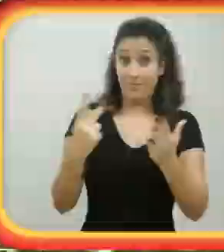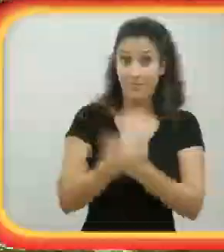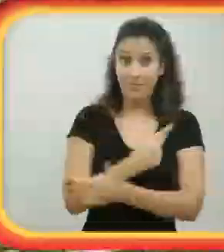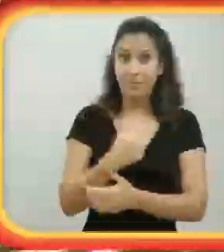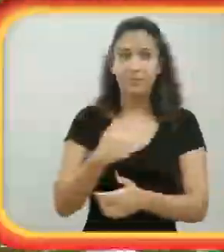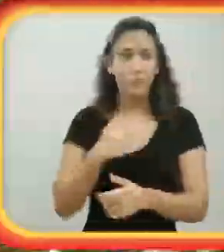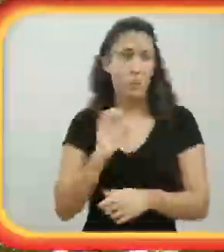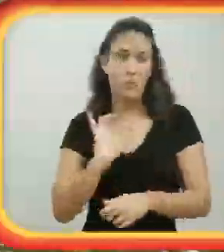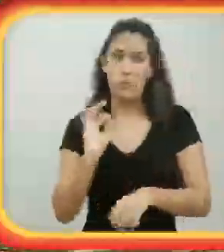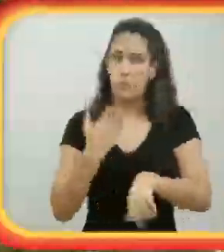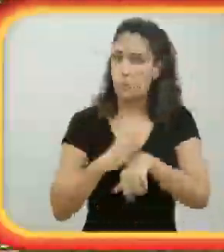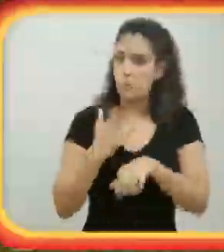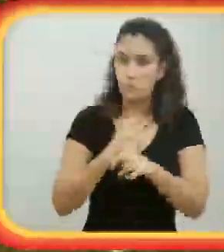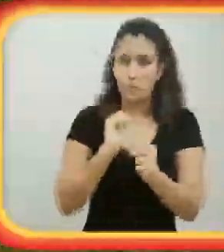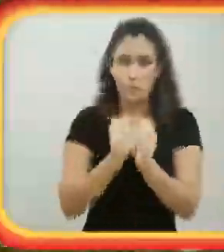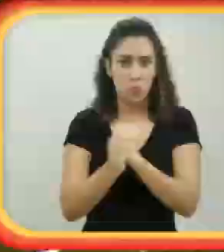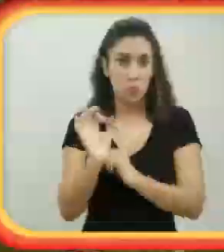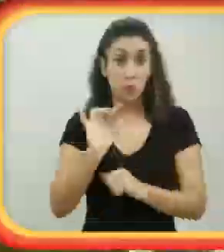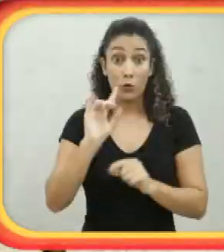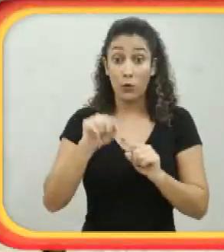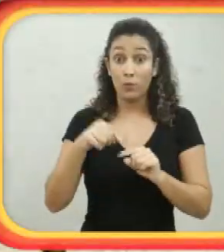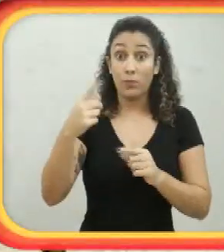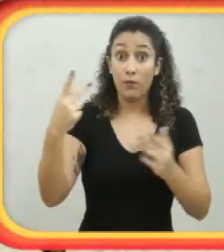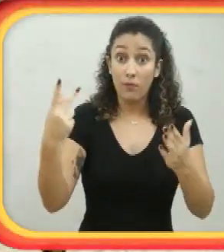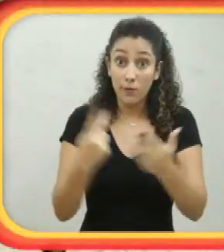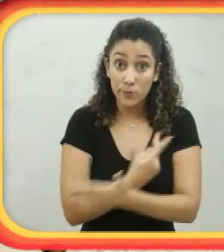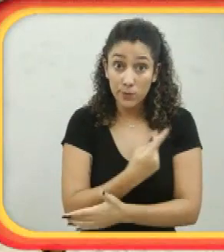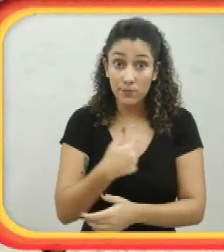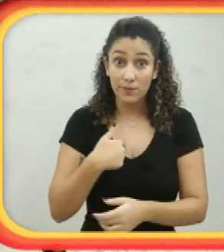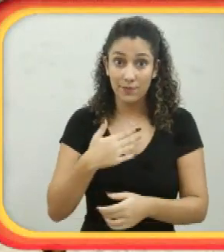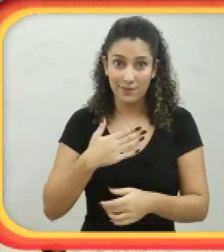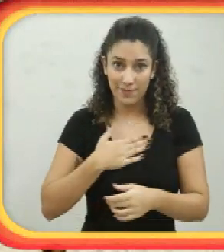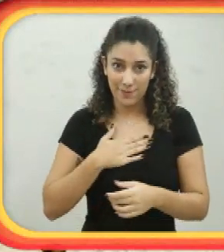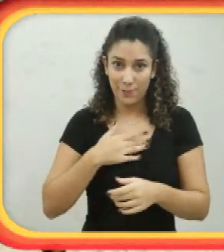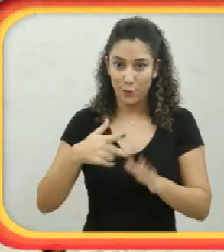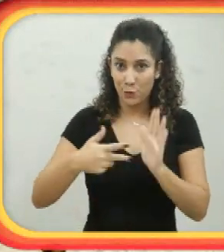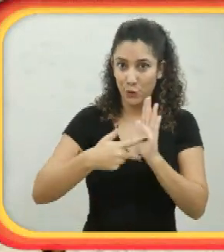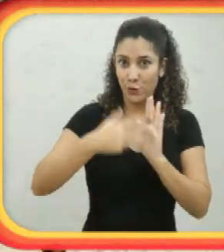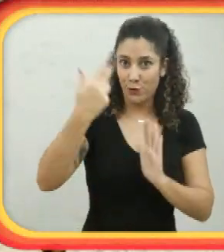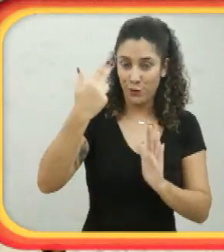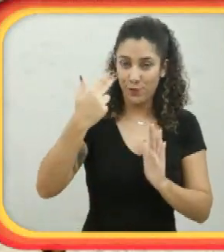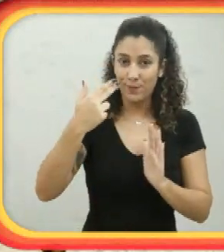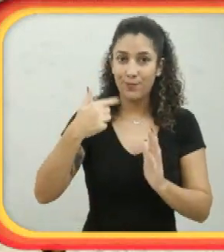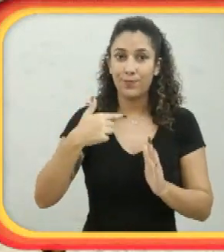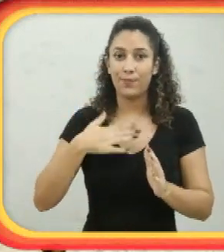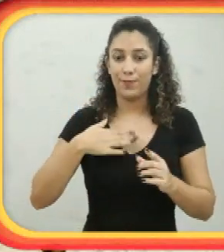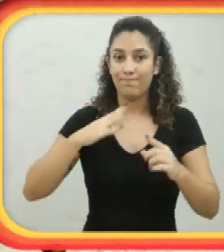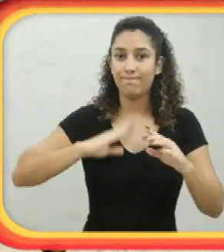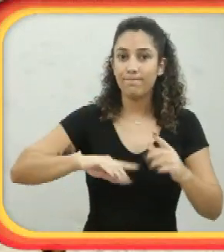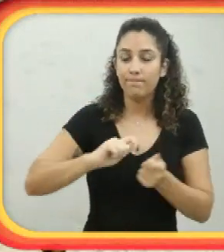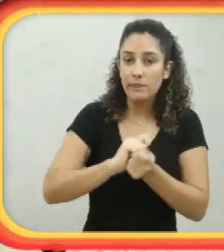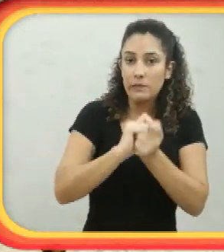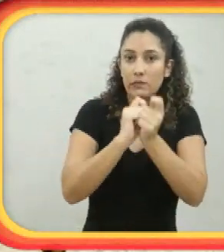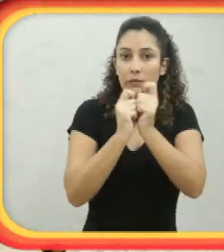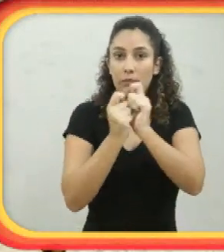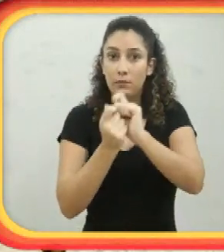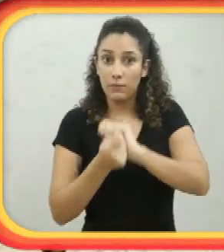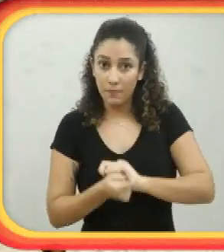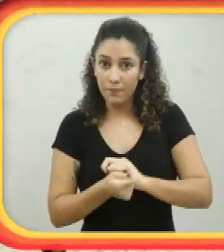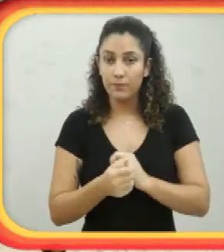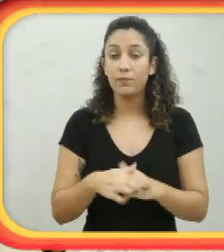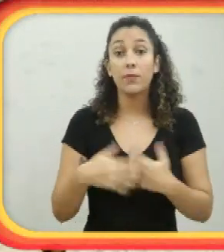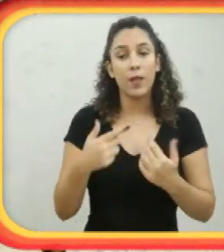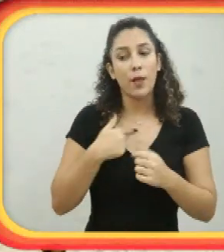tive uma lesão medular. Antes de eu me tornar paraplégico, eu não praticava nenhuma atividade